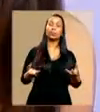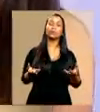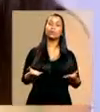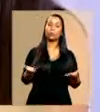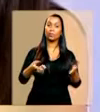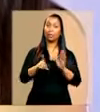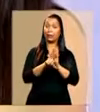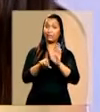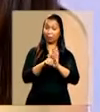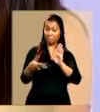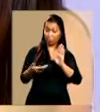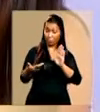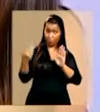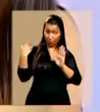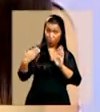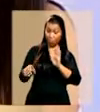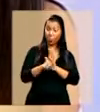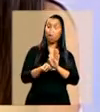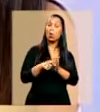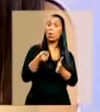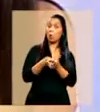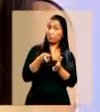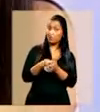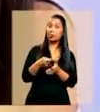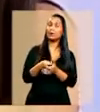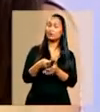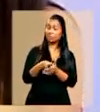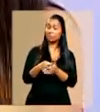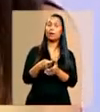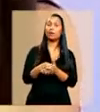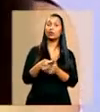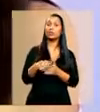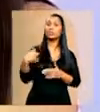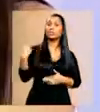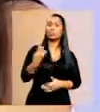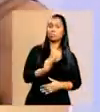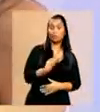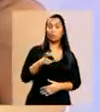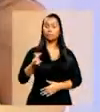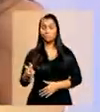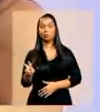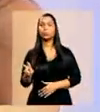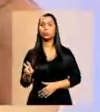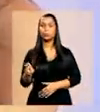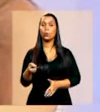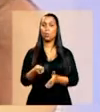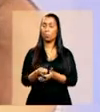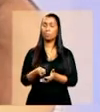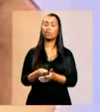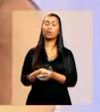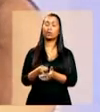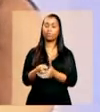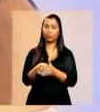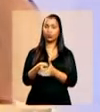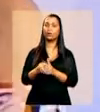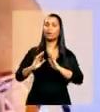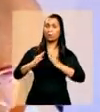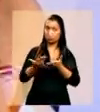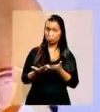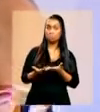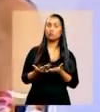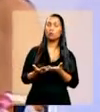trazendo nas últimas legislações agora a obrigatoriedade da matrícula com crianças de 4 a 5 anos de idade. Verdade. Então, assim,